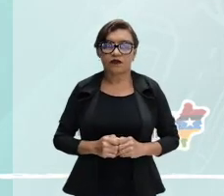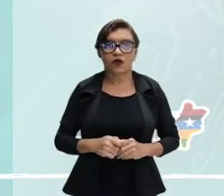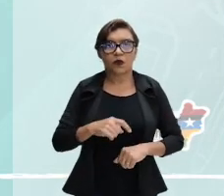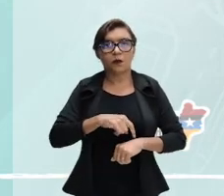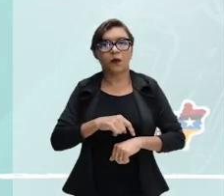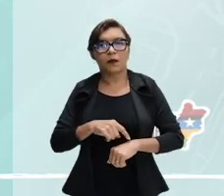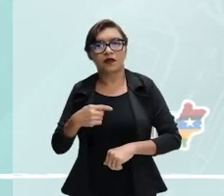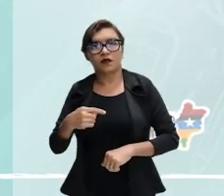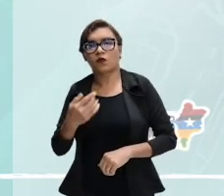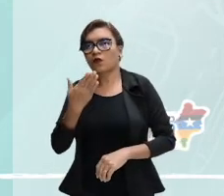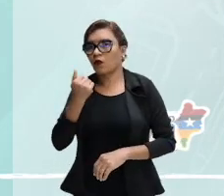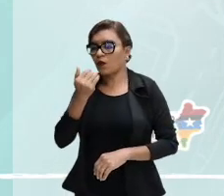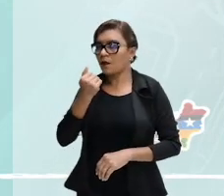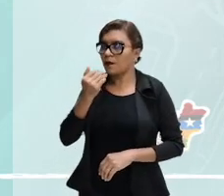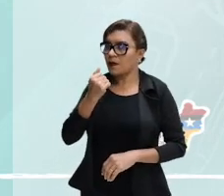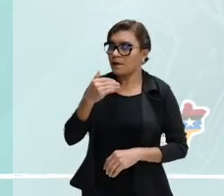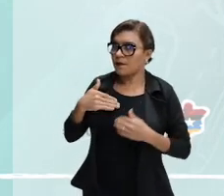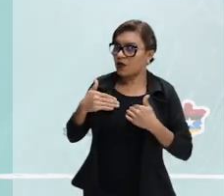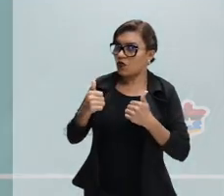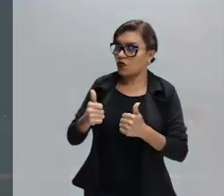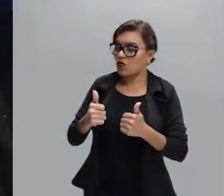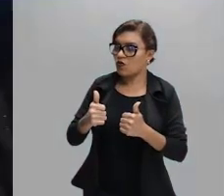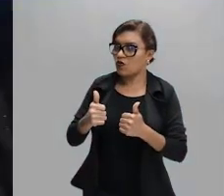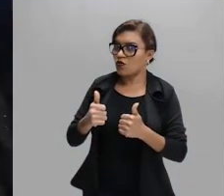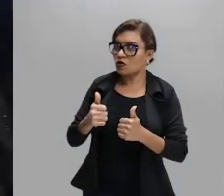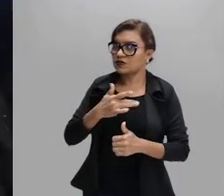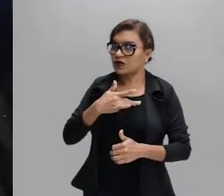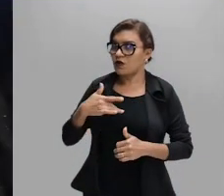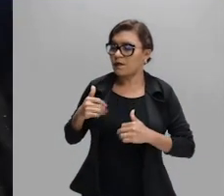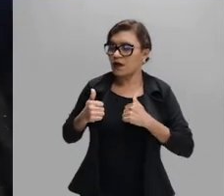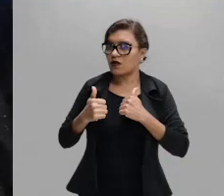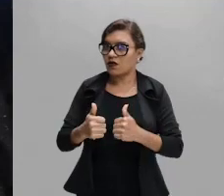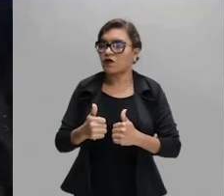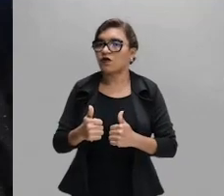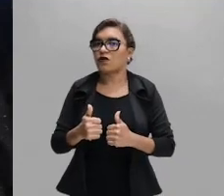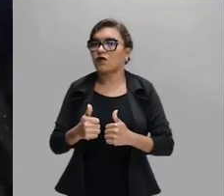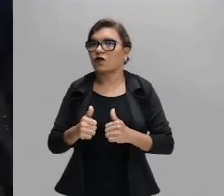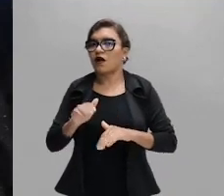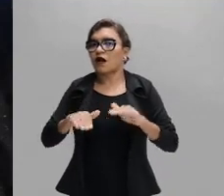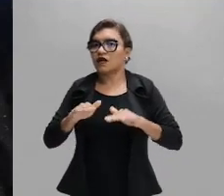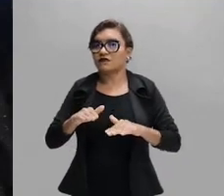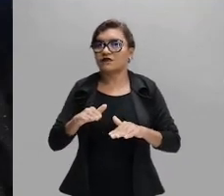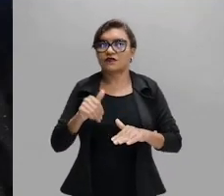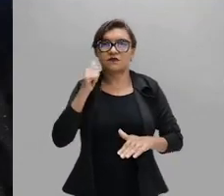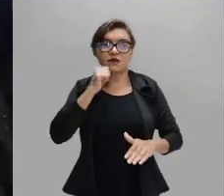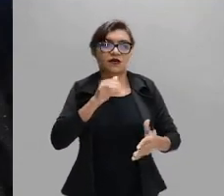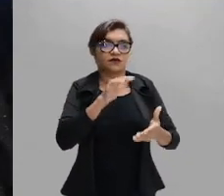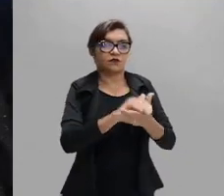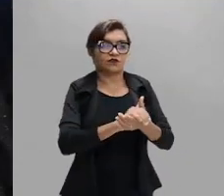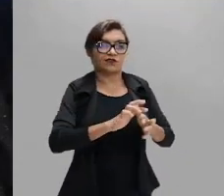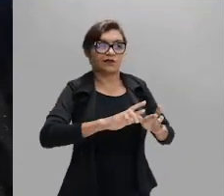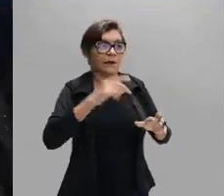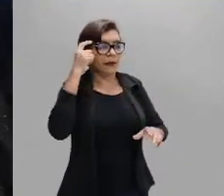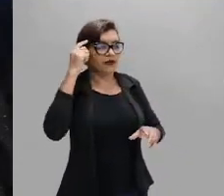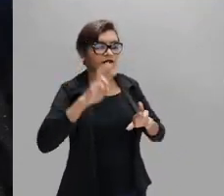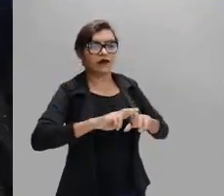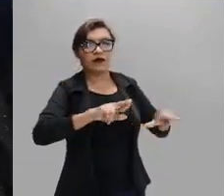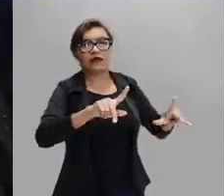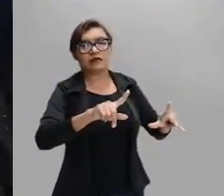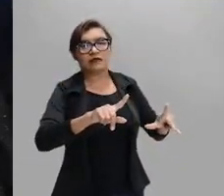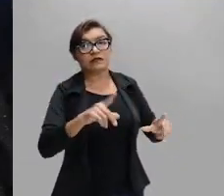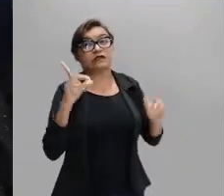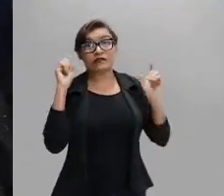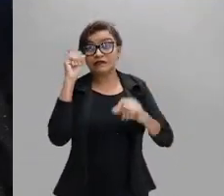estou querendo fazer uma alimentação melhorzinha, mais saudável, e às vezes quando a minha esposa não está na mesma onda, na mesma vibe, fica bem